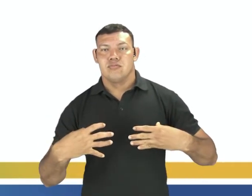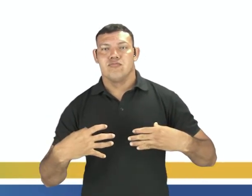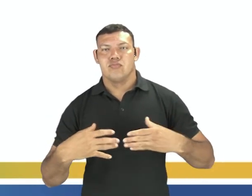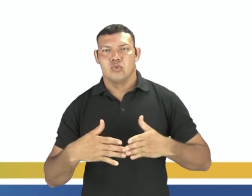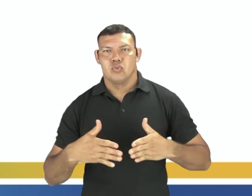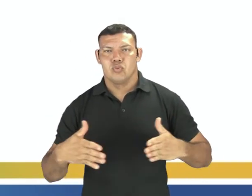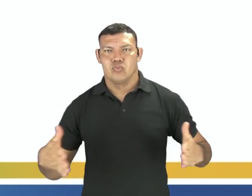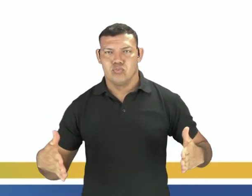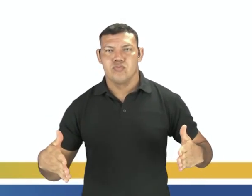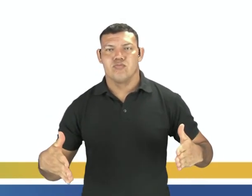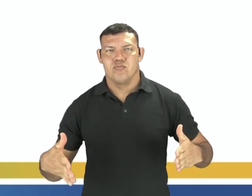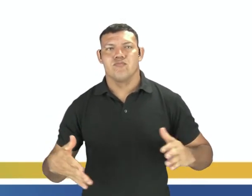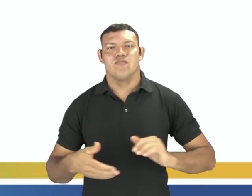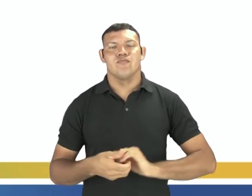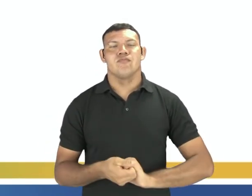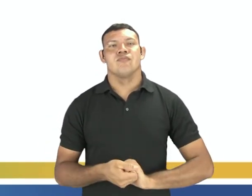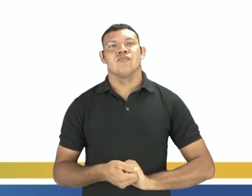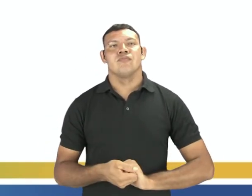quadril.